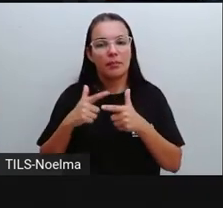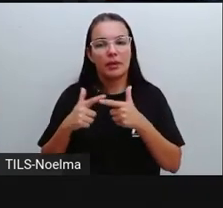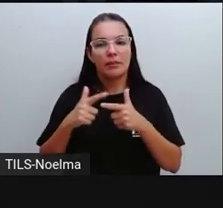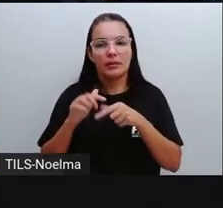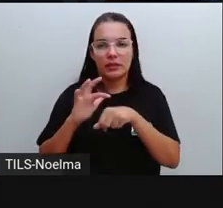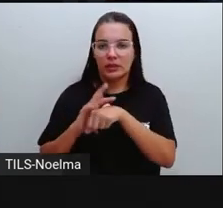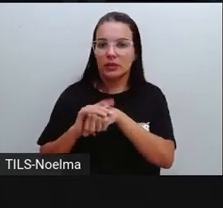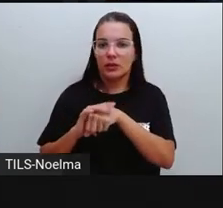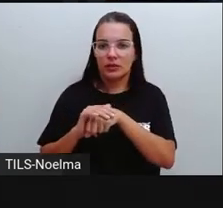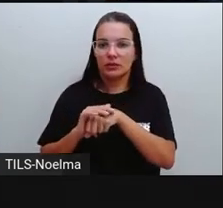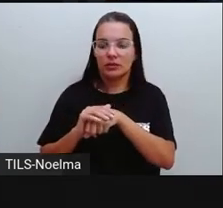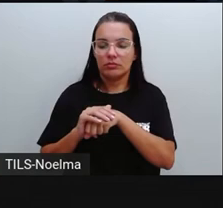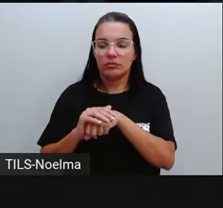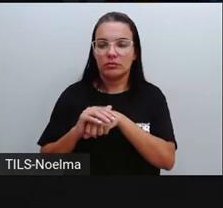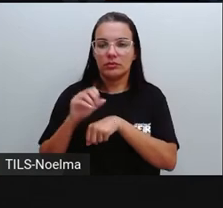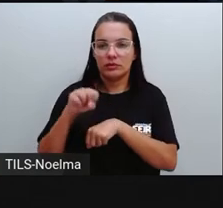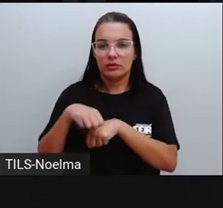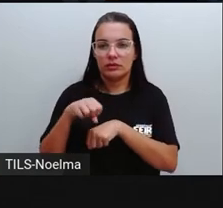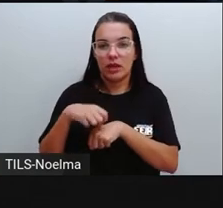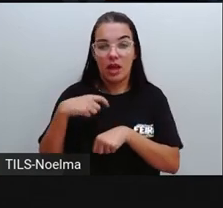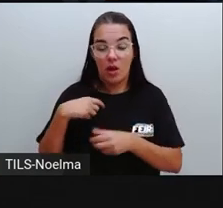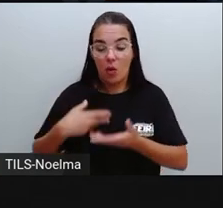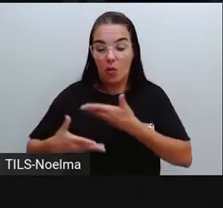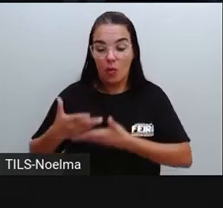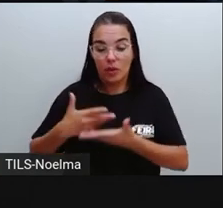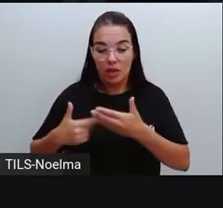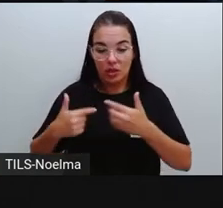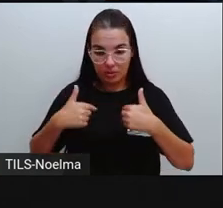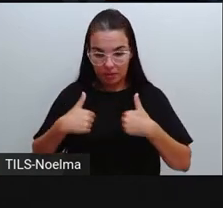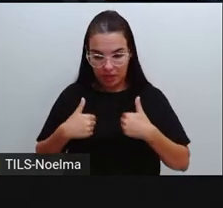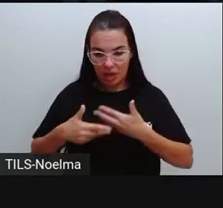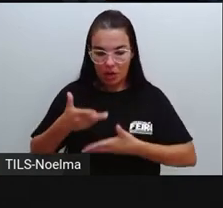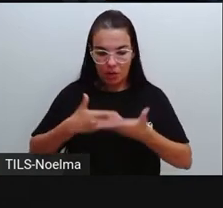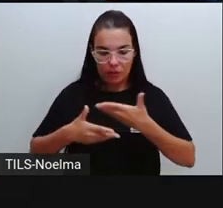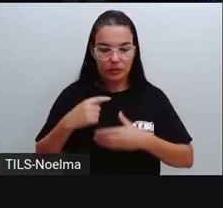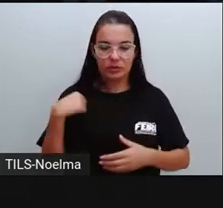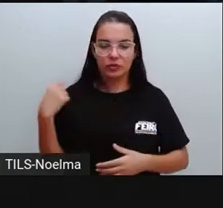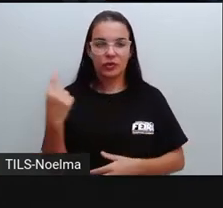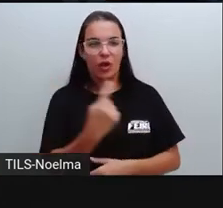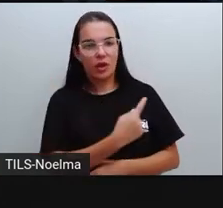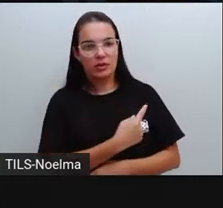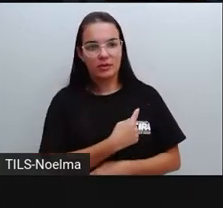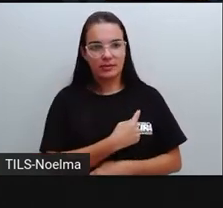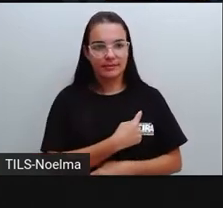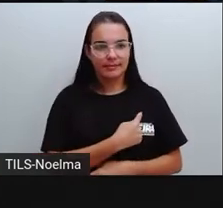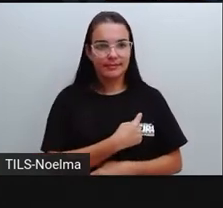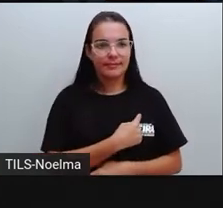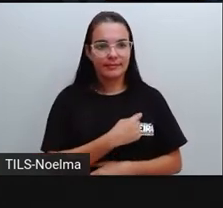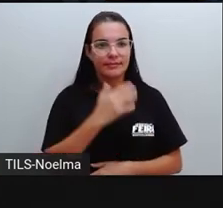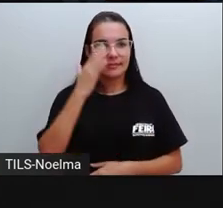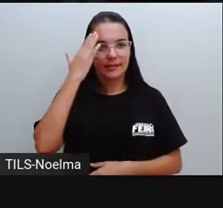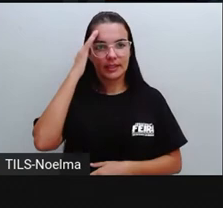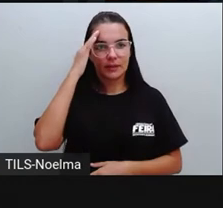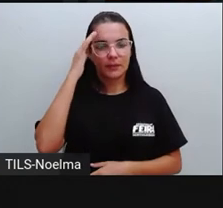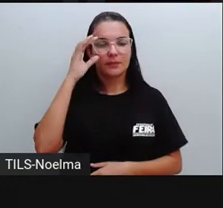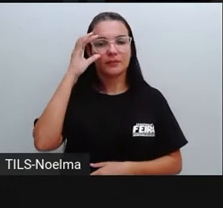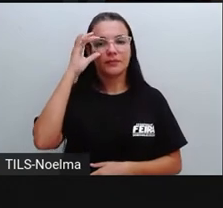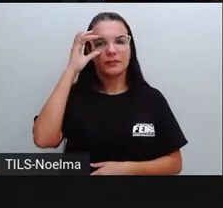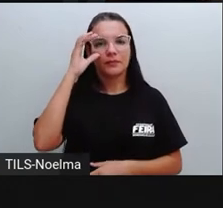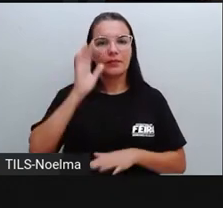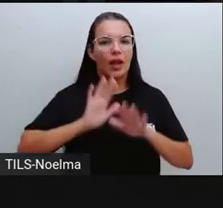tá? Então ele fala: eu cuidando de mim, cuido de nós. Então, ao mesmo tempo que ele está se cuidando usando a máscara, ele